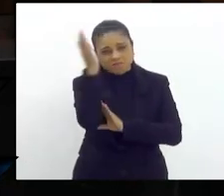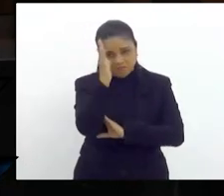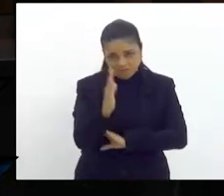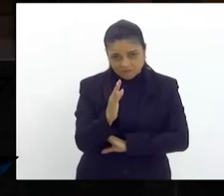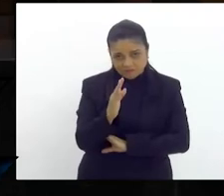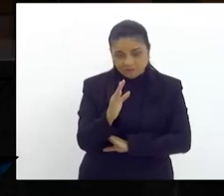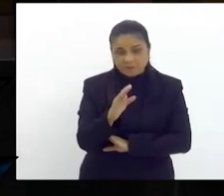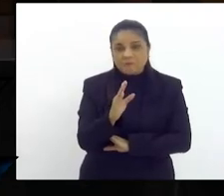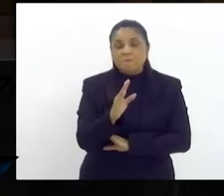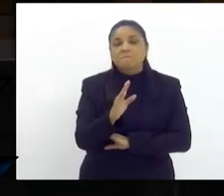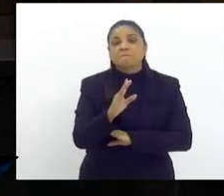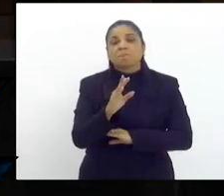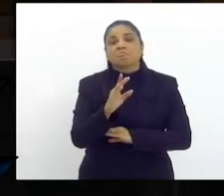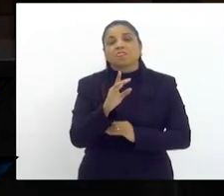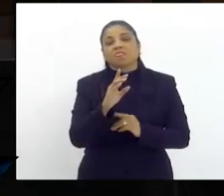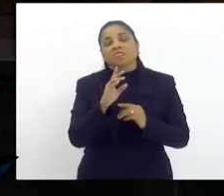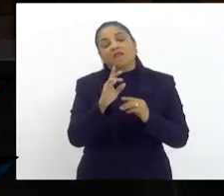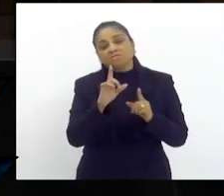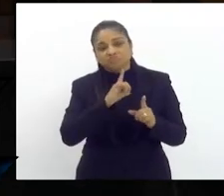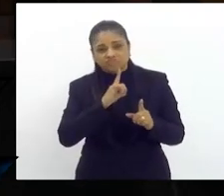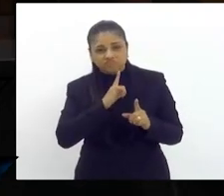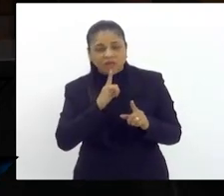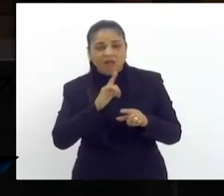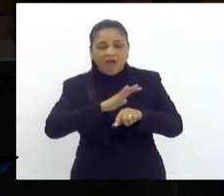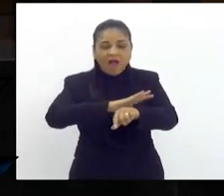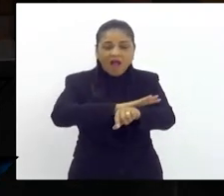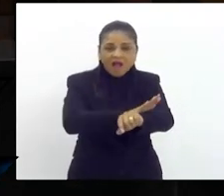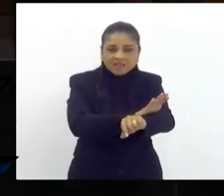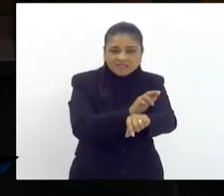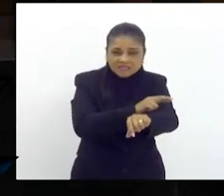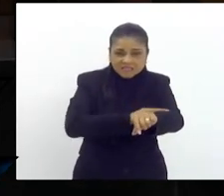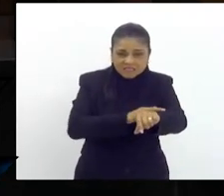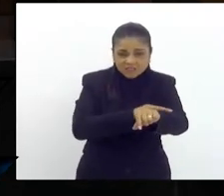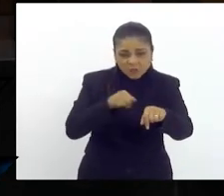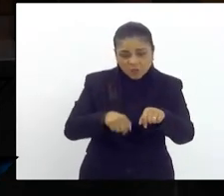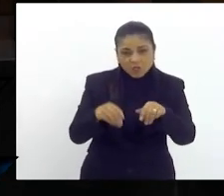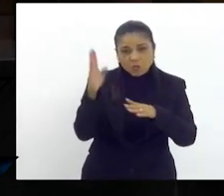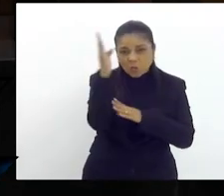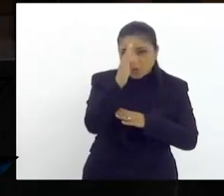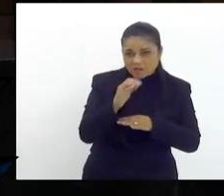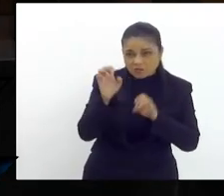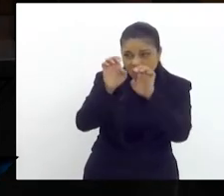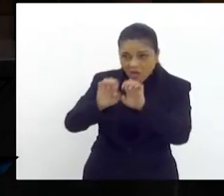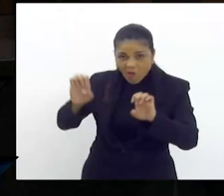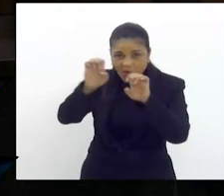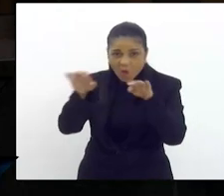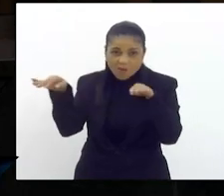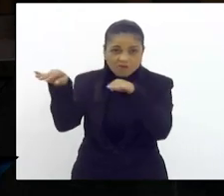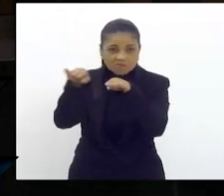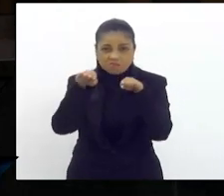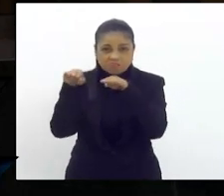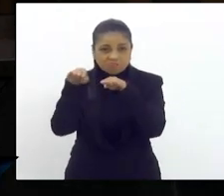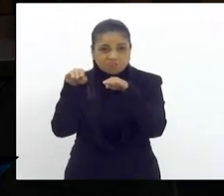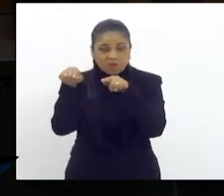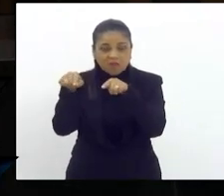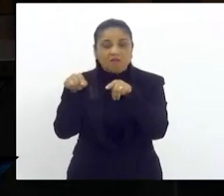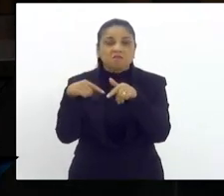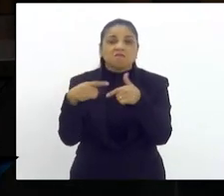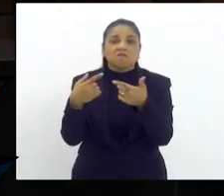há muito mais semelhança no racismo vivido no Brasil e na Europa e para ambos